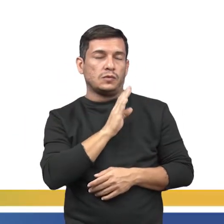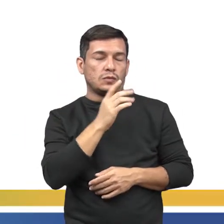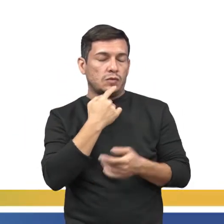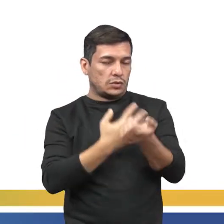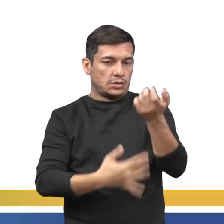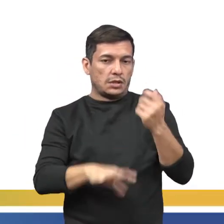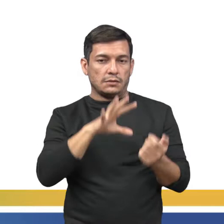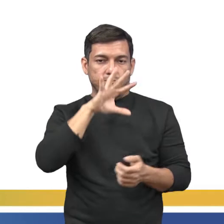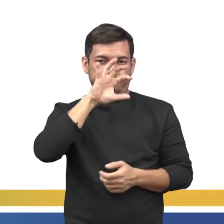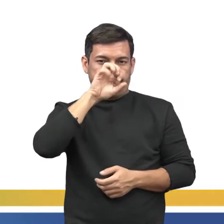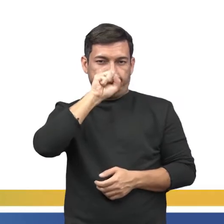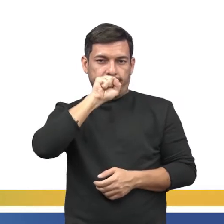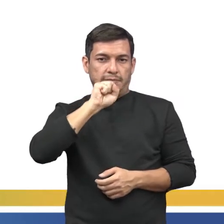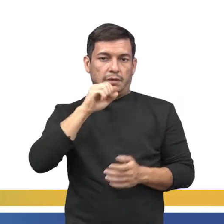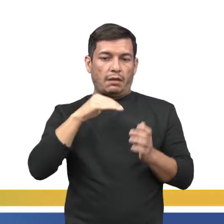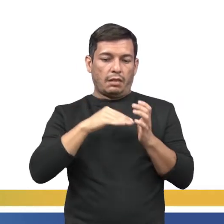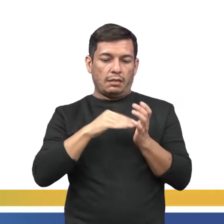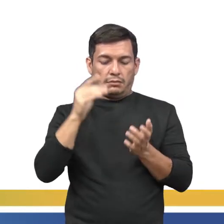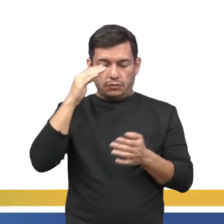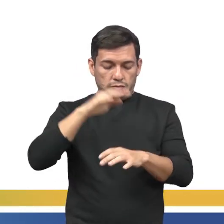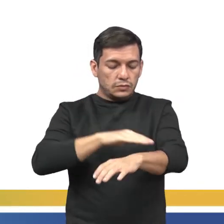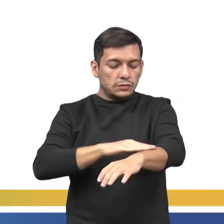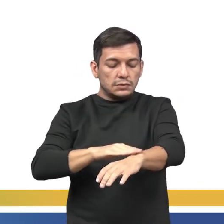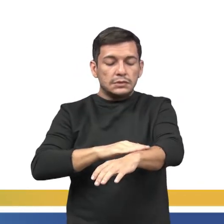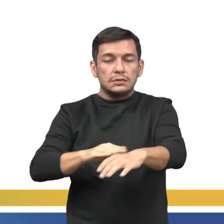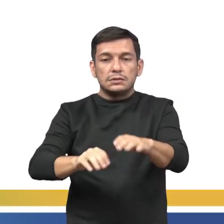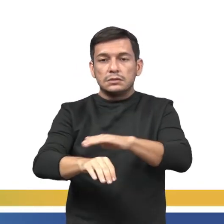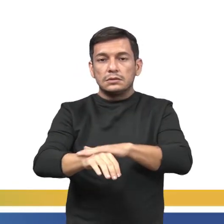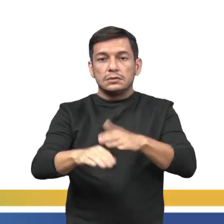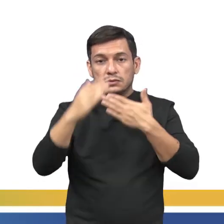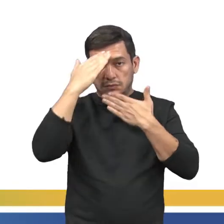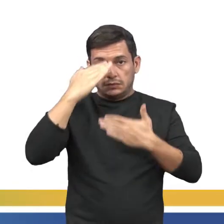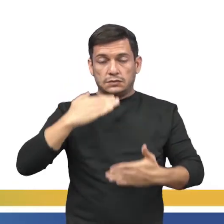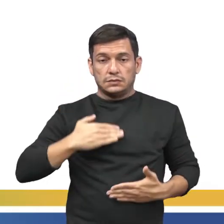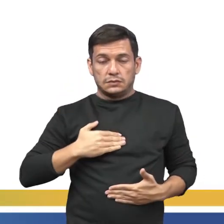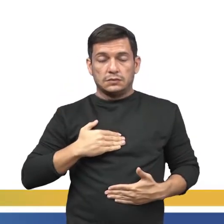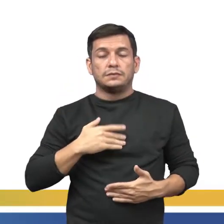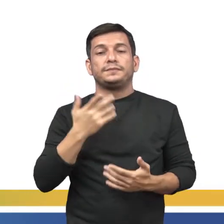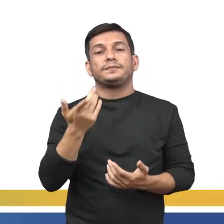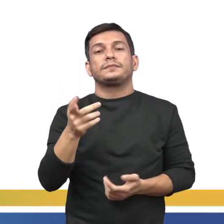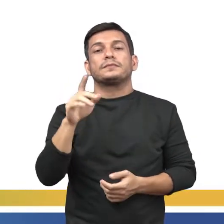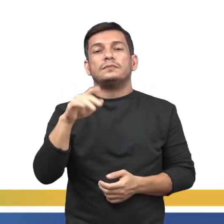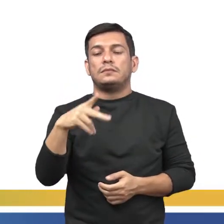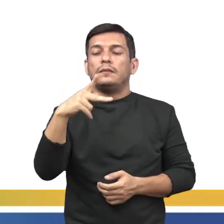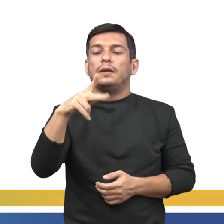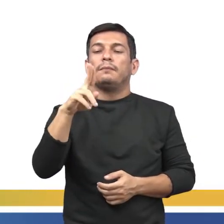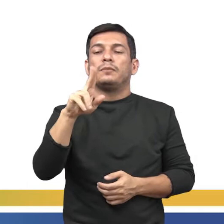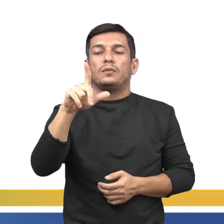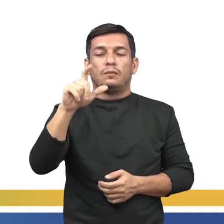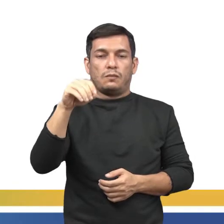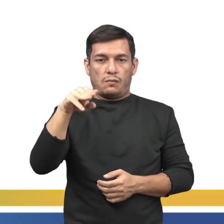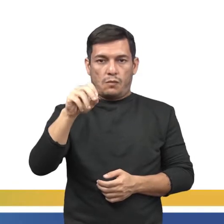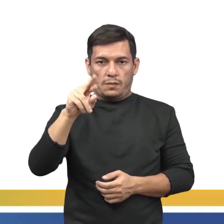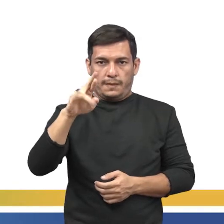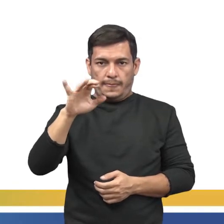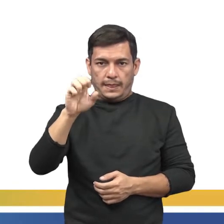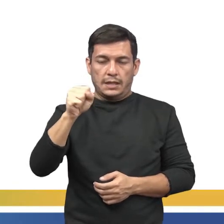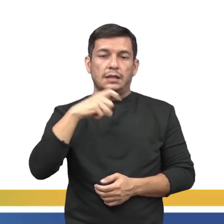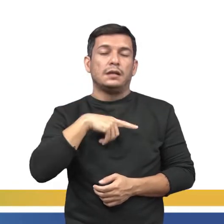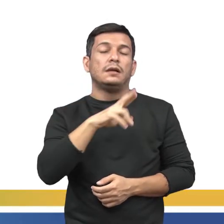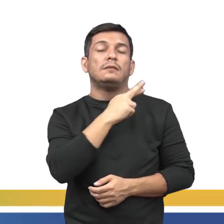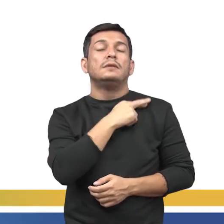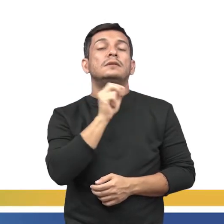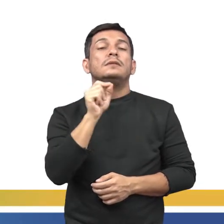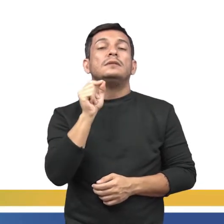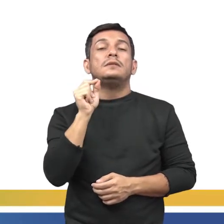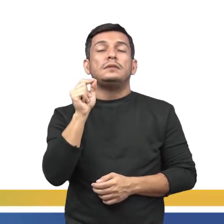coração até todos os tecidos do nosso corpo. Já as artérias pulmonares, elas só têm a função de